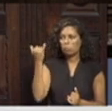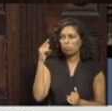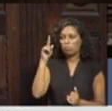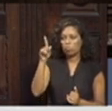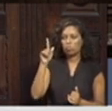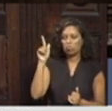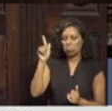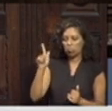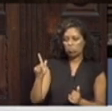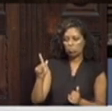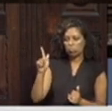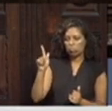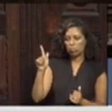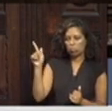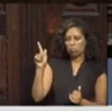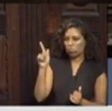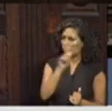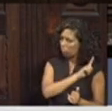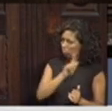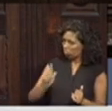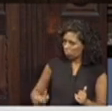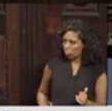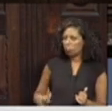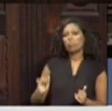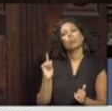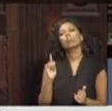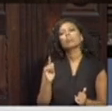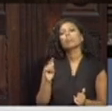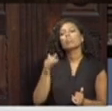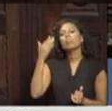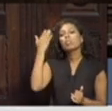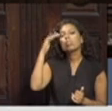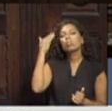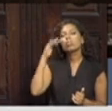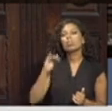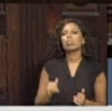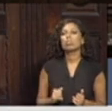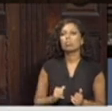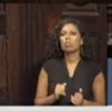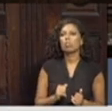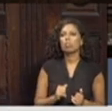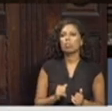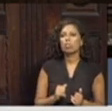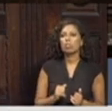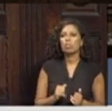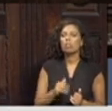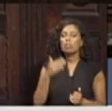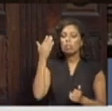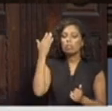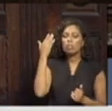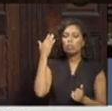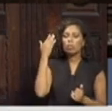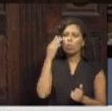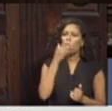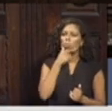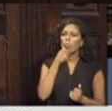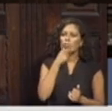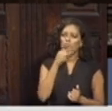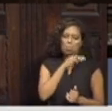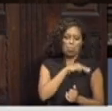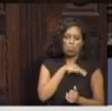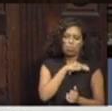Janeiro compreender que parte ou grande parte do descalabro da segurança do nosso estado advém da falta